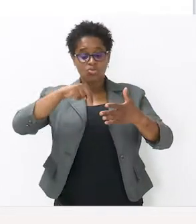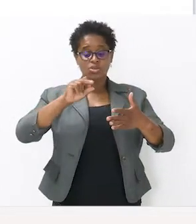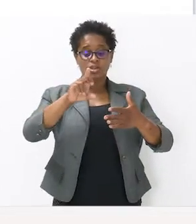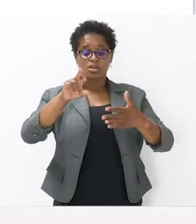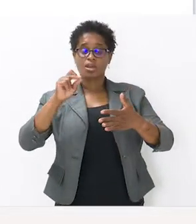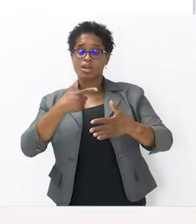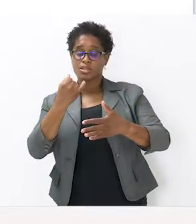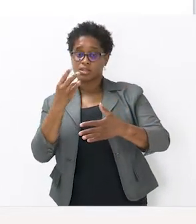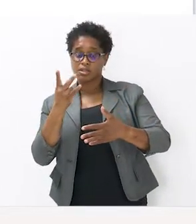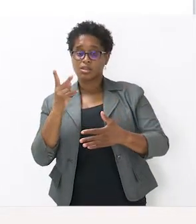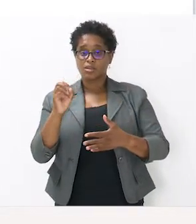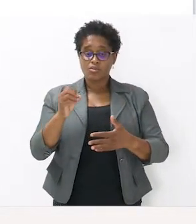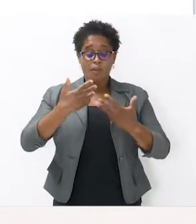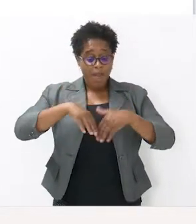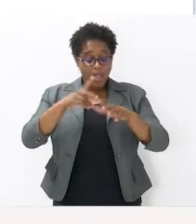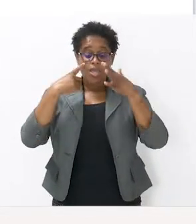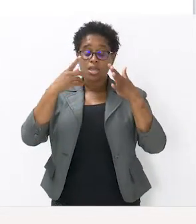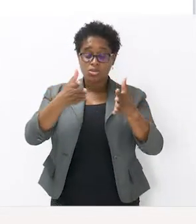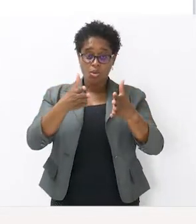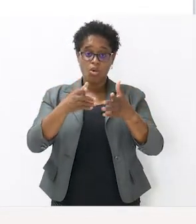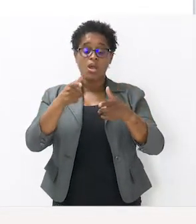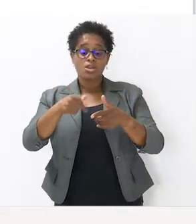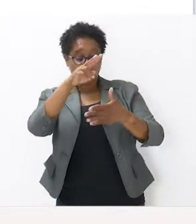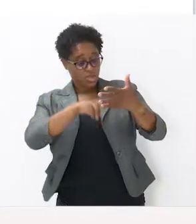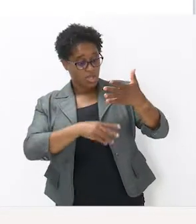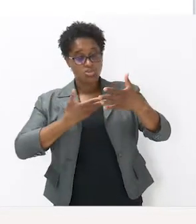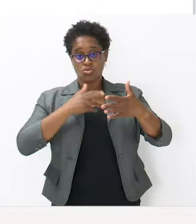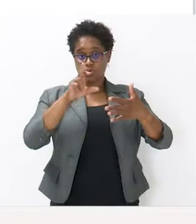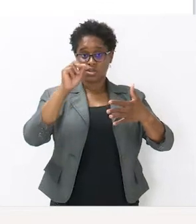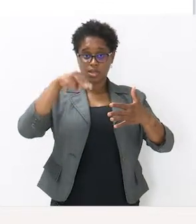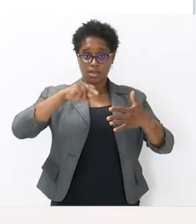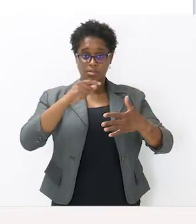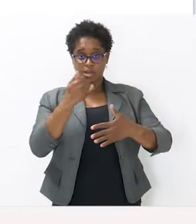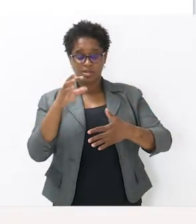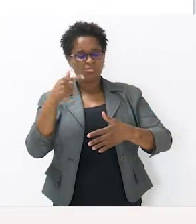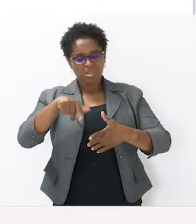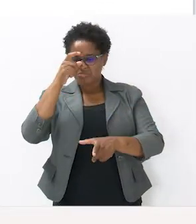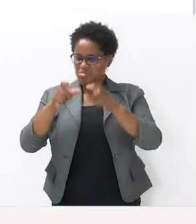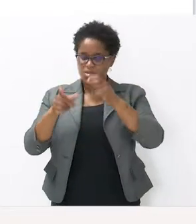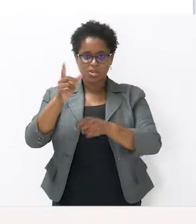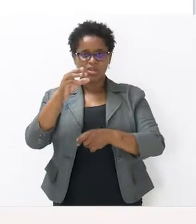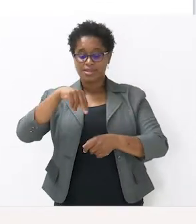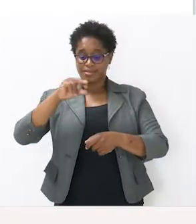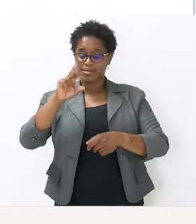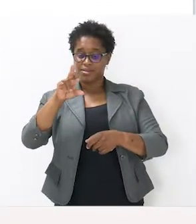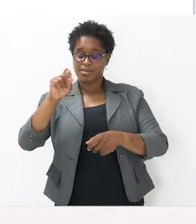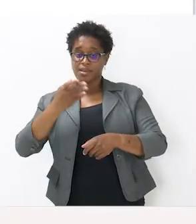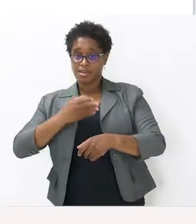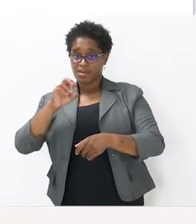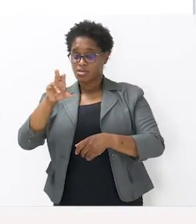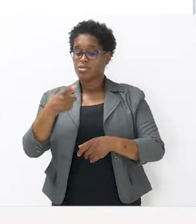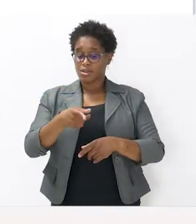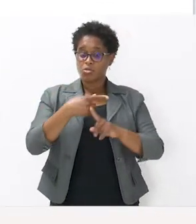Mas atenção, aqui o texto dramático não possui narrador. Portanto, temos aqui uma